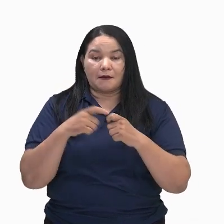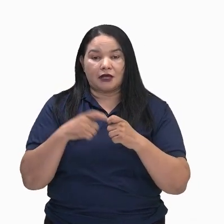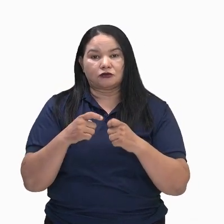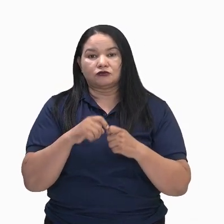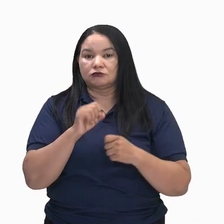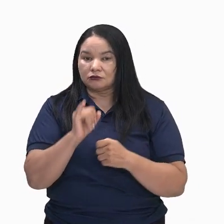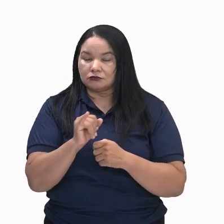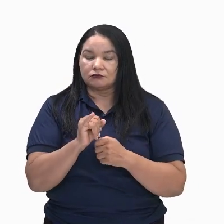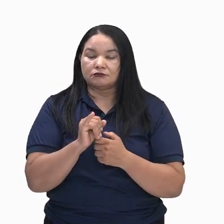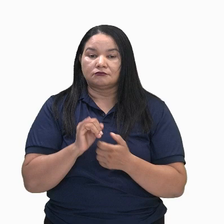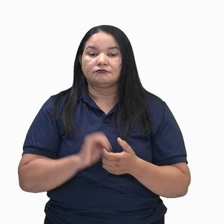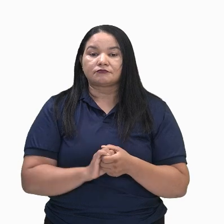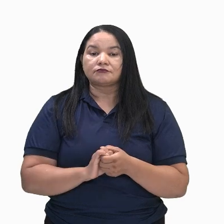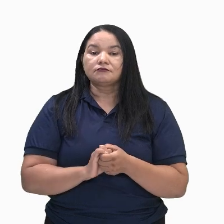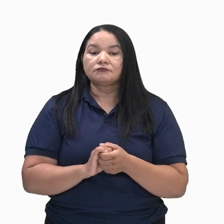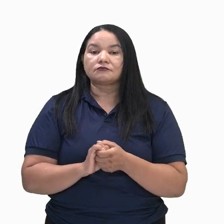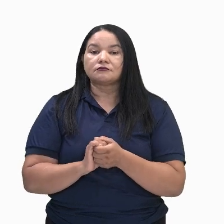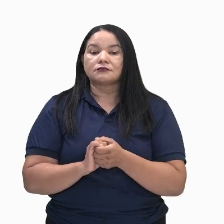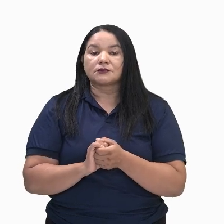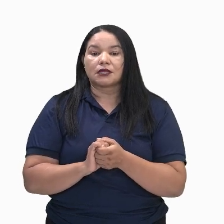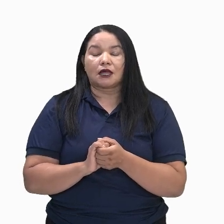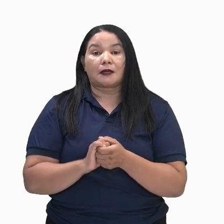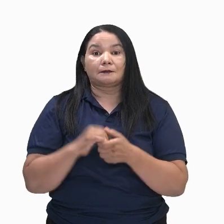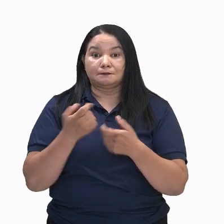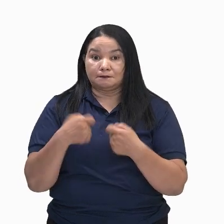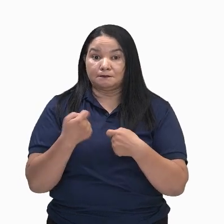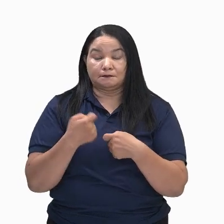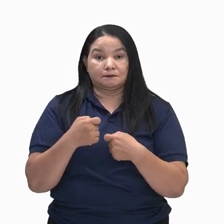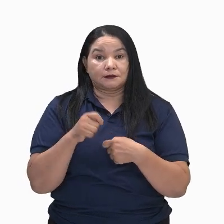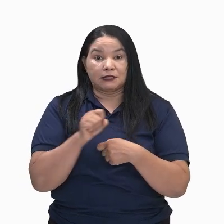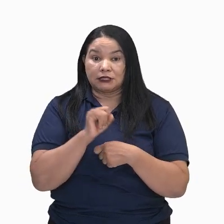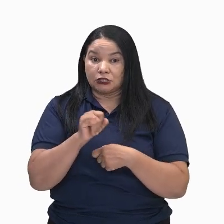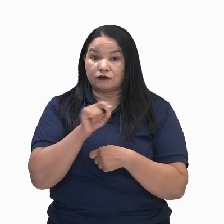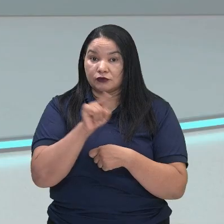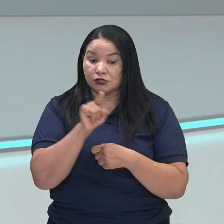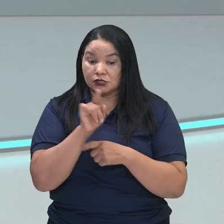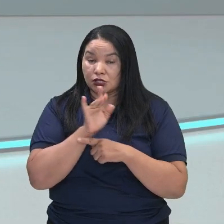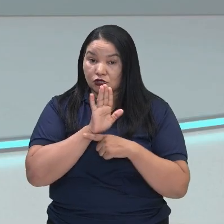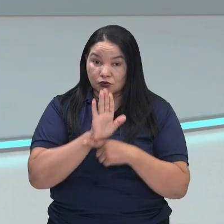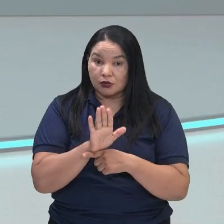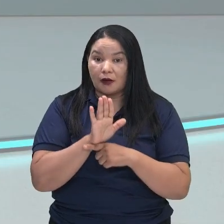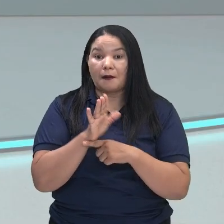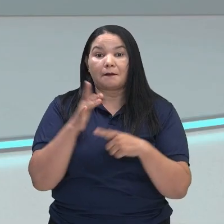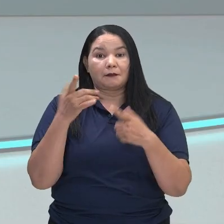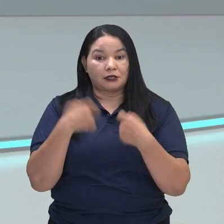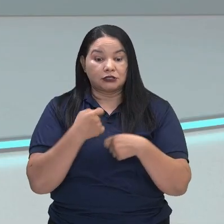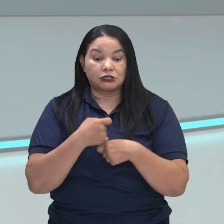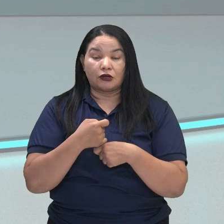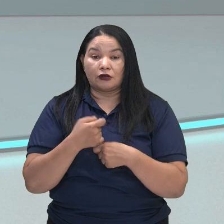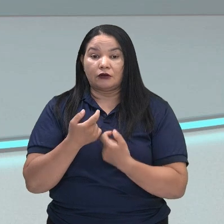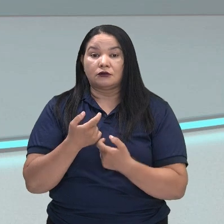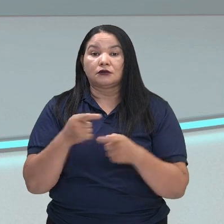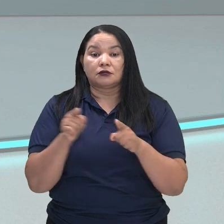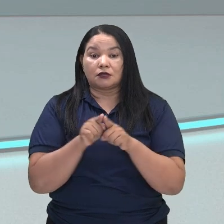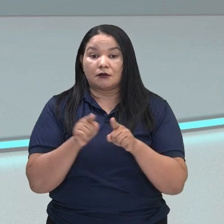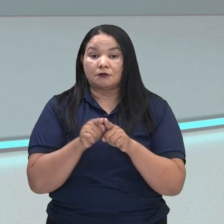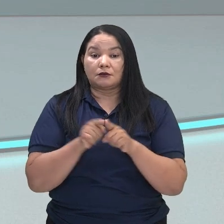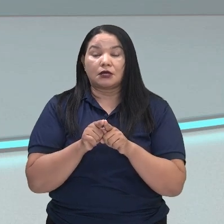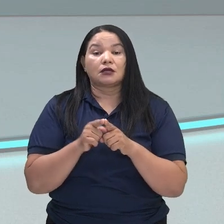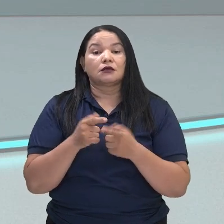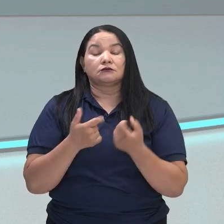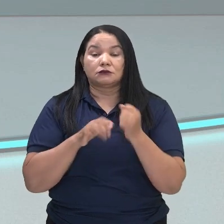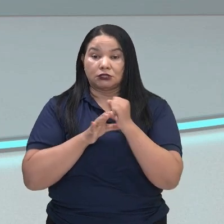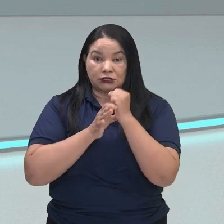consciente, procure o médico imediatamente. Lembrem-se que antes de você oferecer ajuda, você também tem que ter segurança, estar em